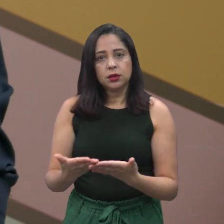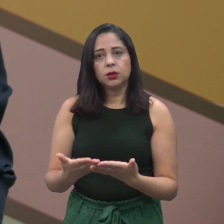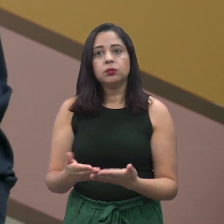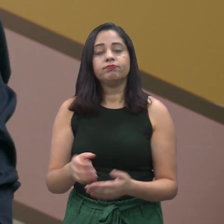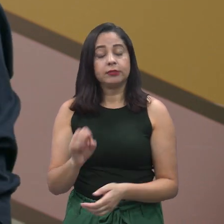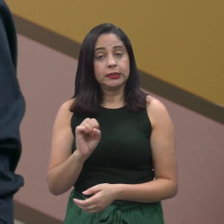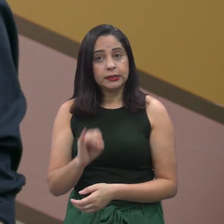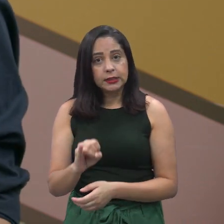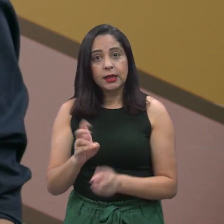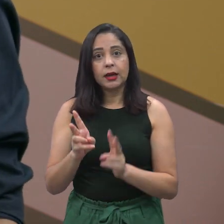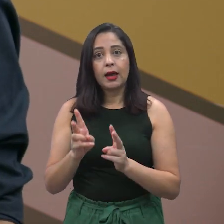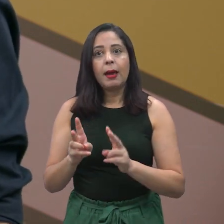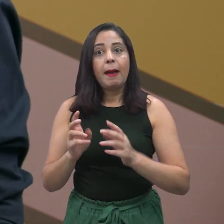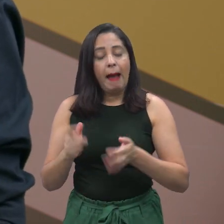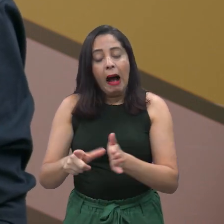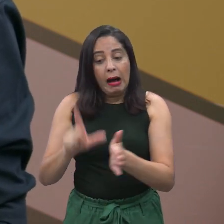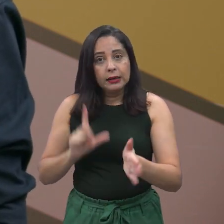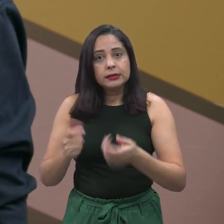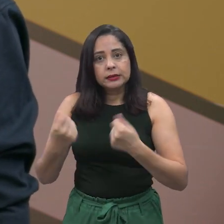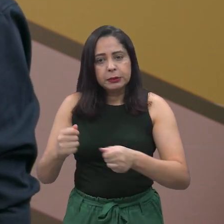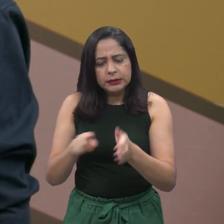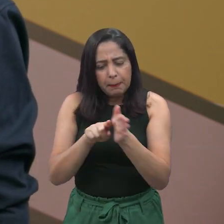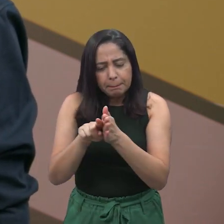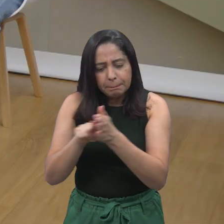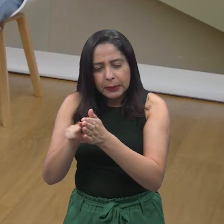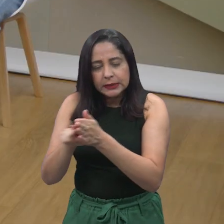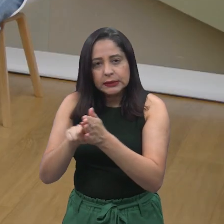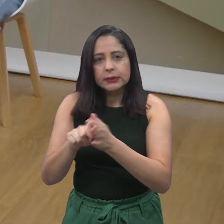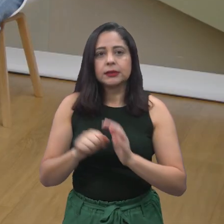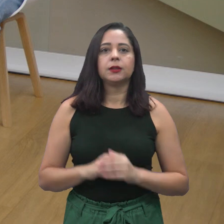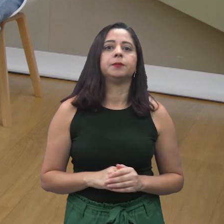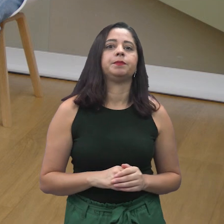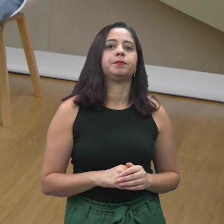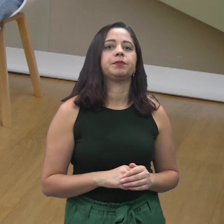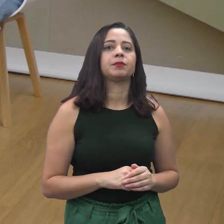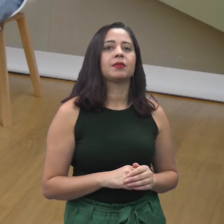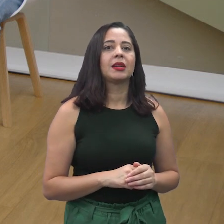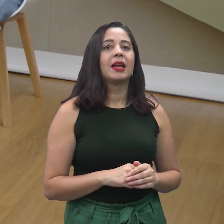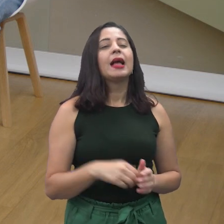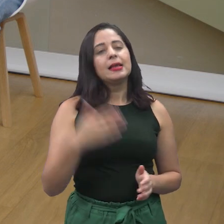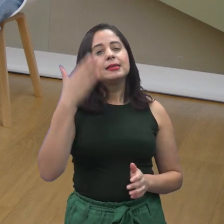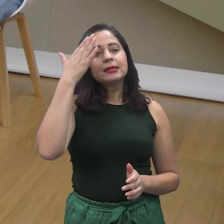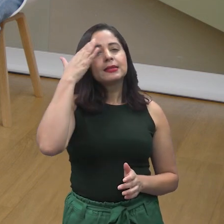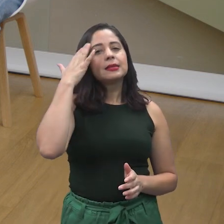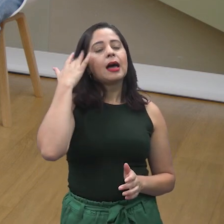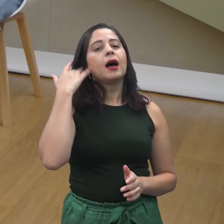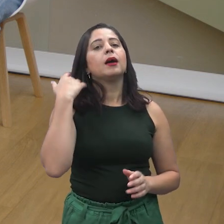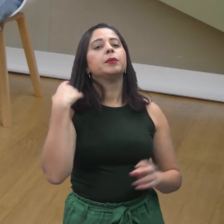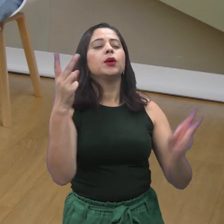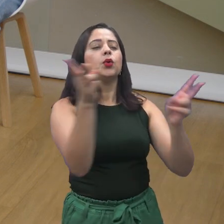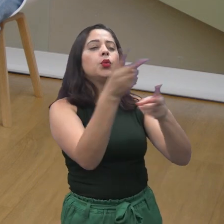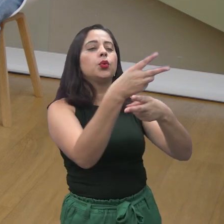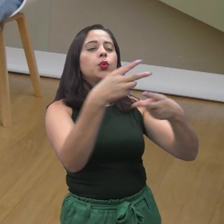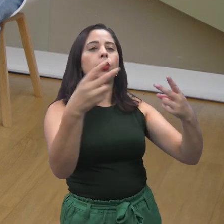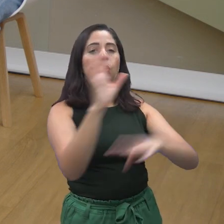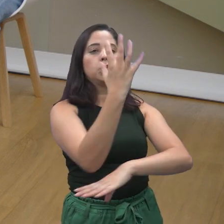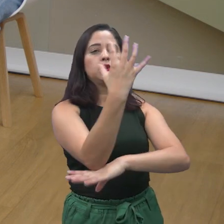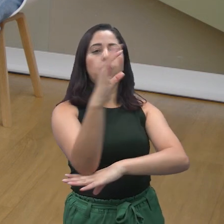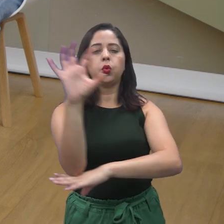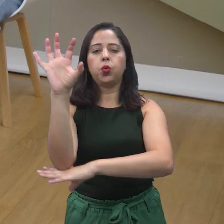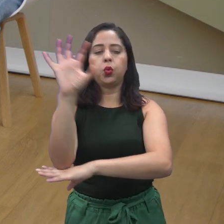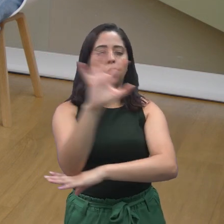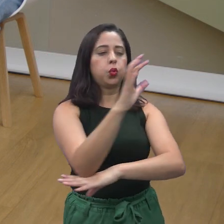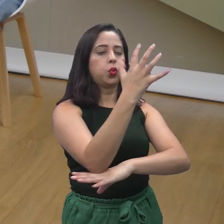pode estar errada e a gente precisa investigar quais as razões. Perfeito. Ventilação na escola, em casa, alguns outros cuidados